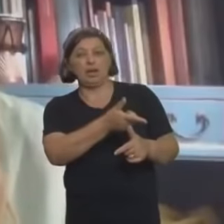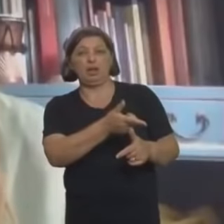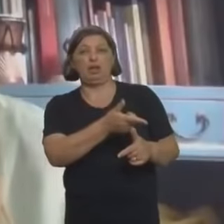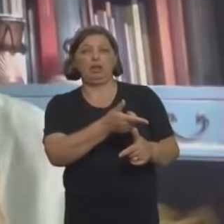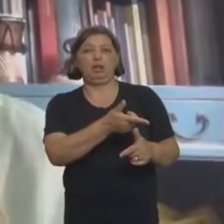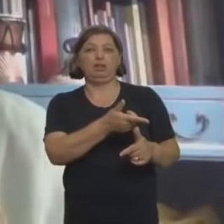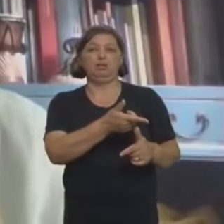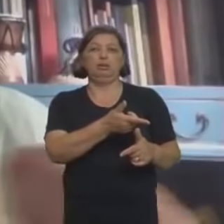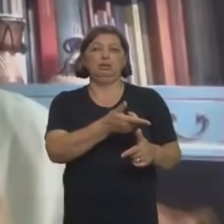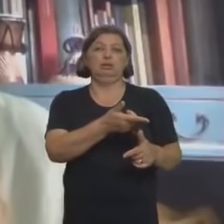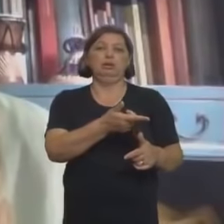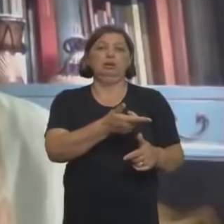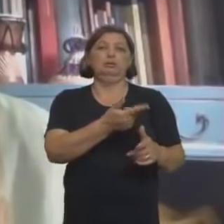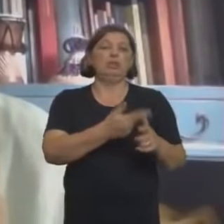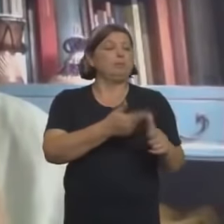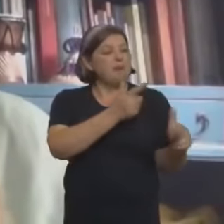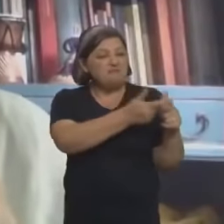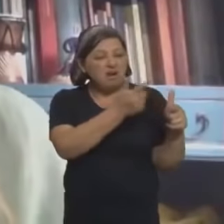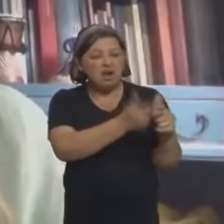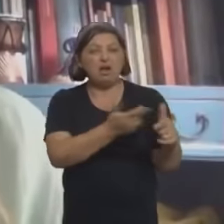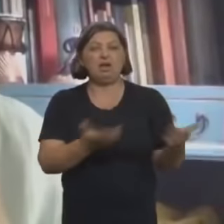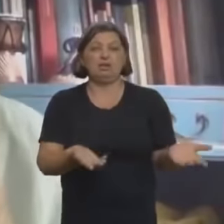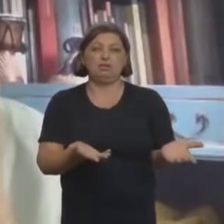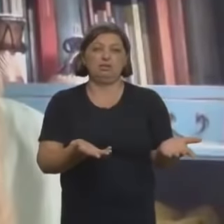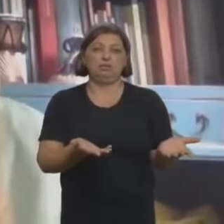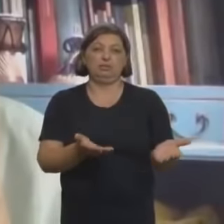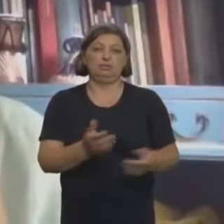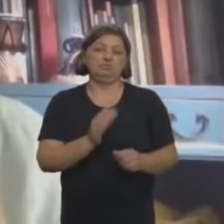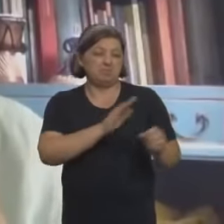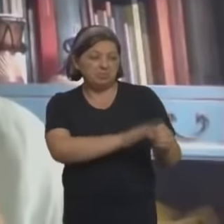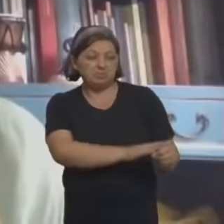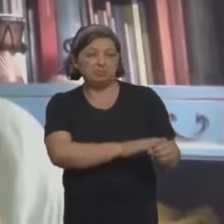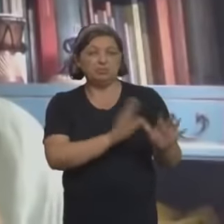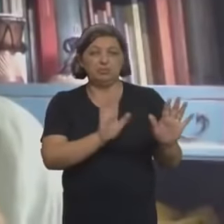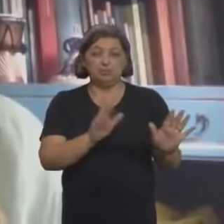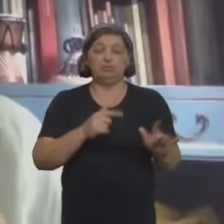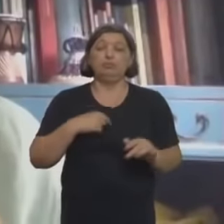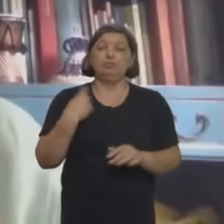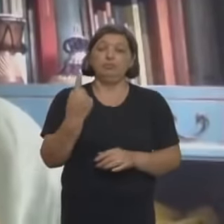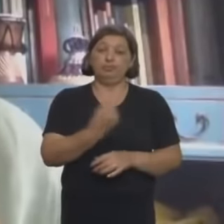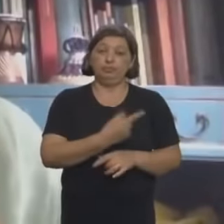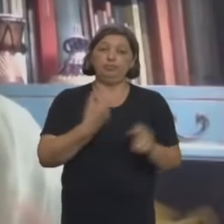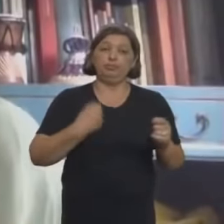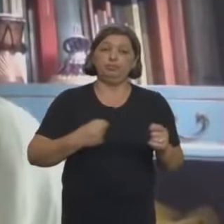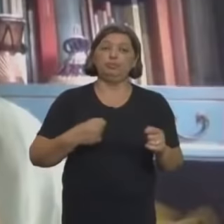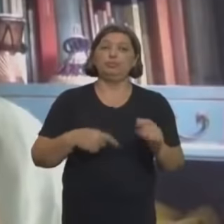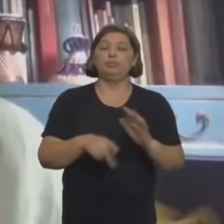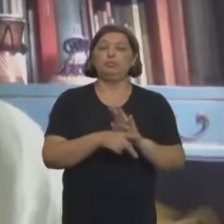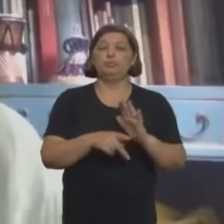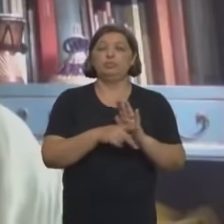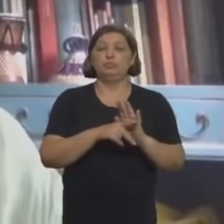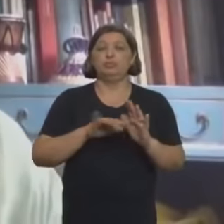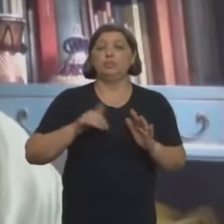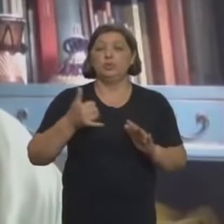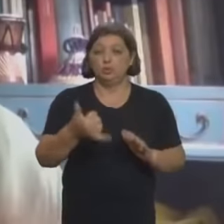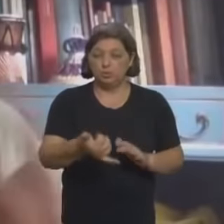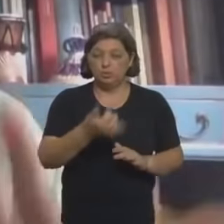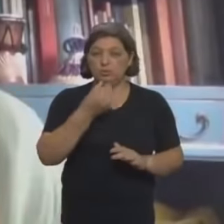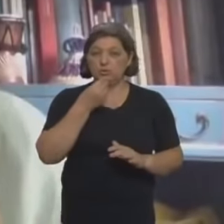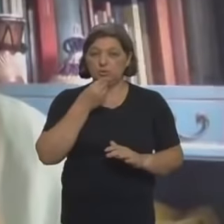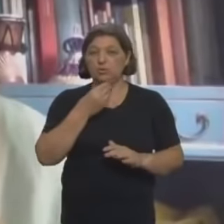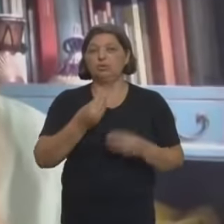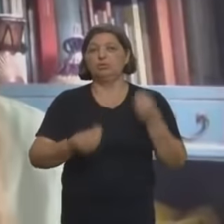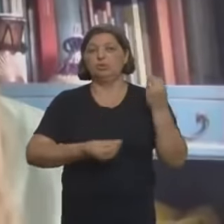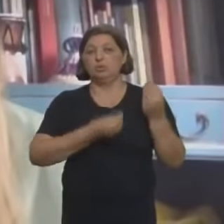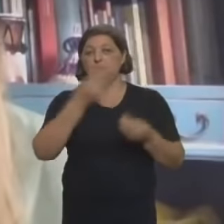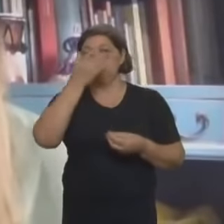tirar sarro, ficar zoando, né? A gente consegue, através dessa, dando a abertura para que as pessoas falem de como elas